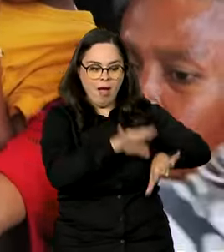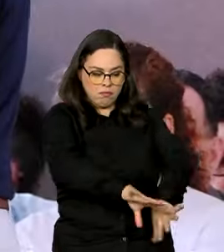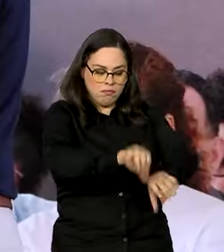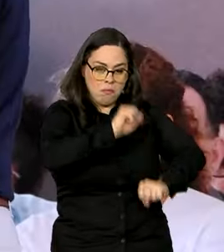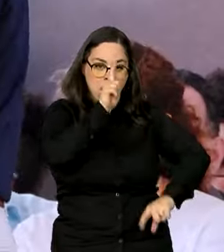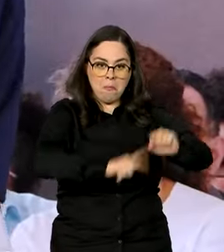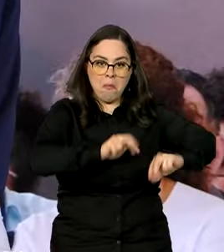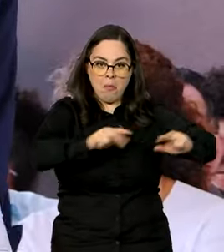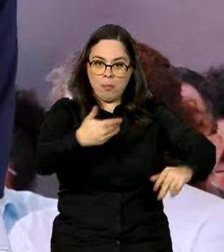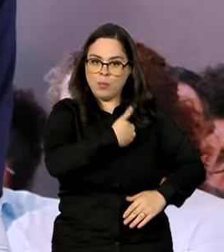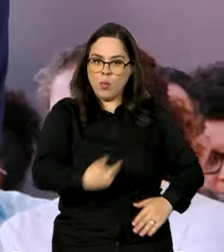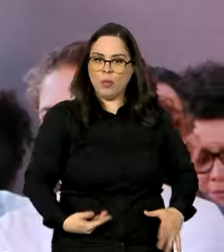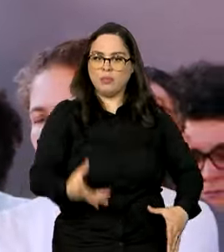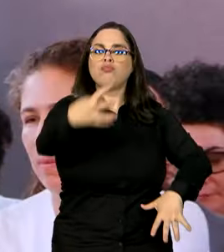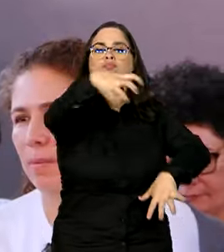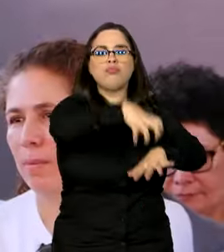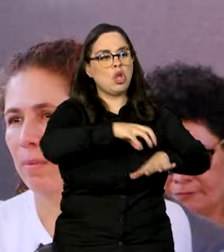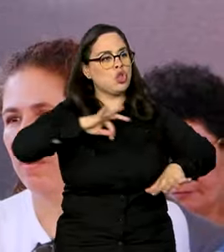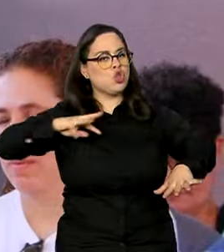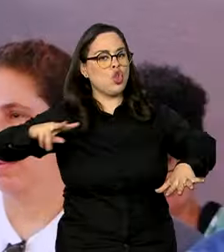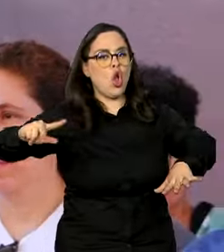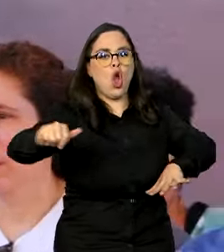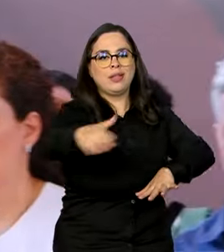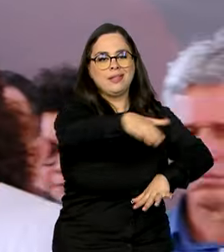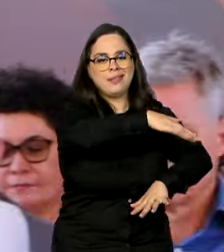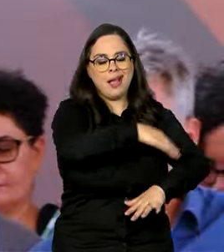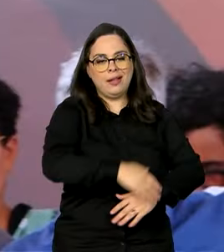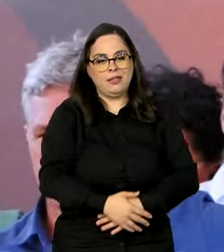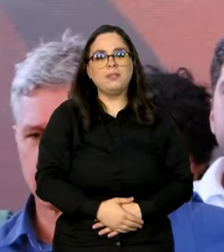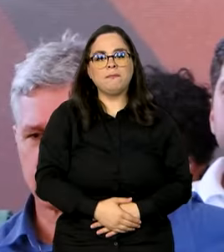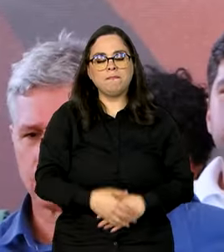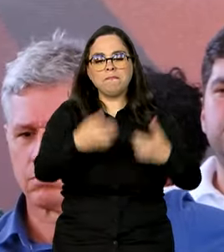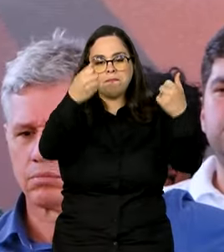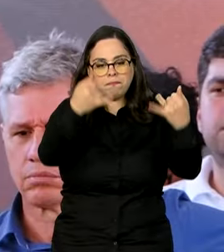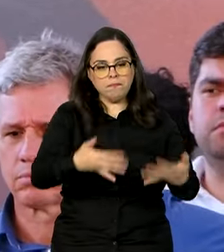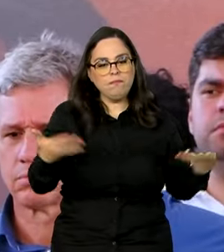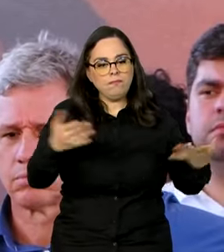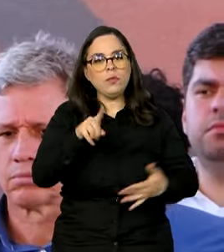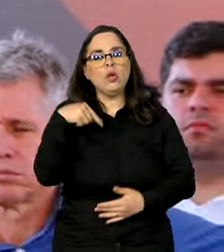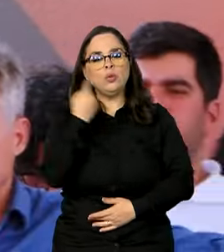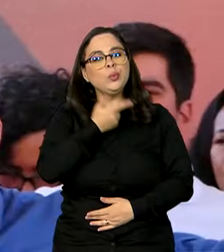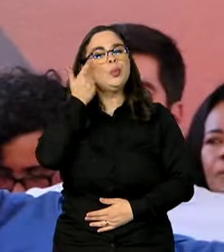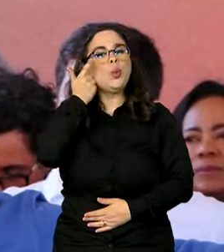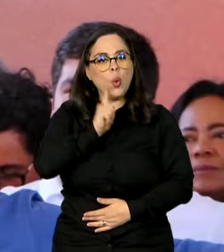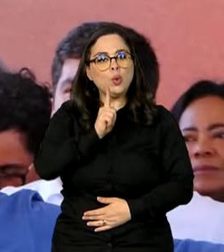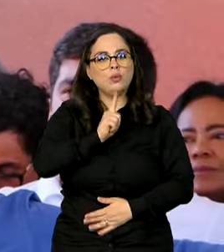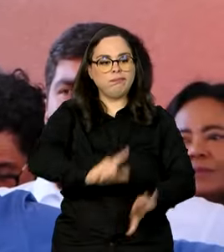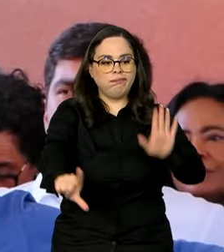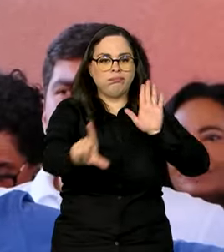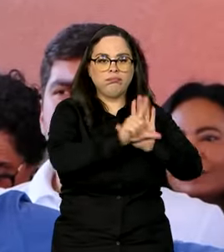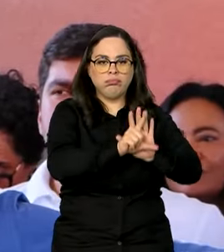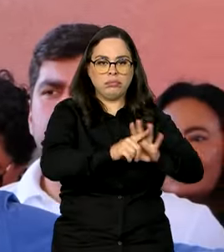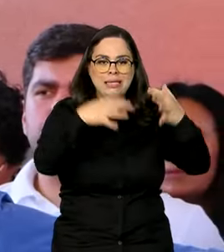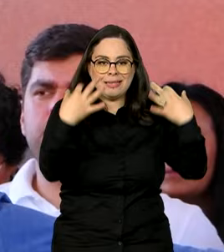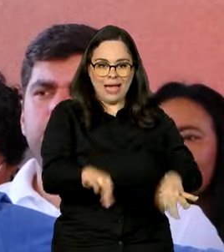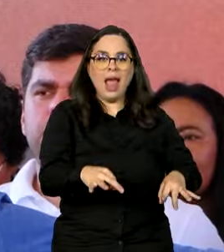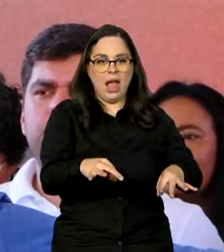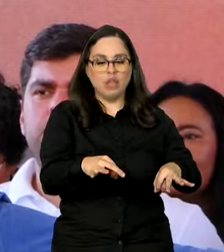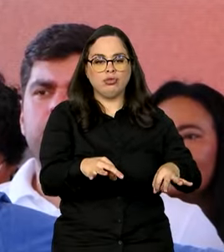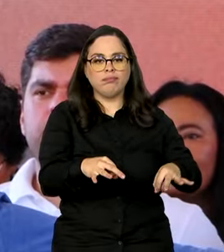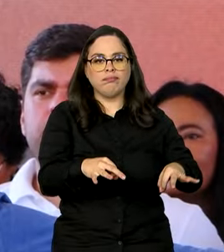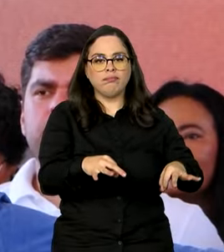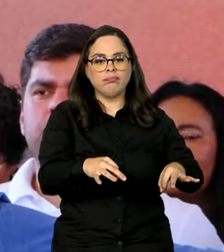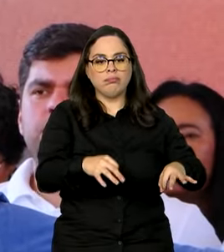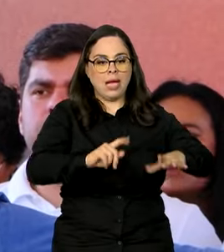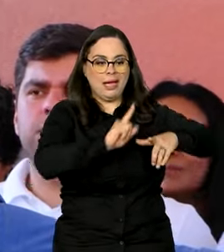equipamentos públicos de todas as áreas. Agora que nós conseguimos legalizar o